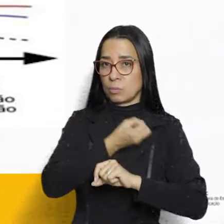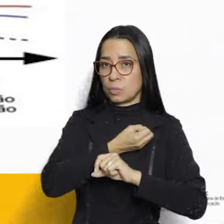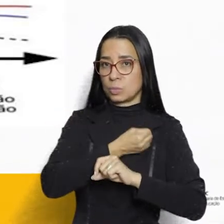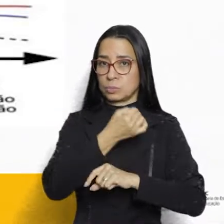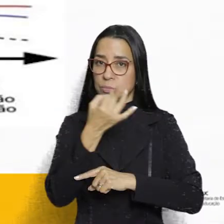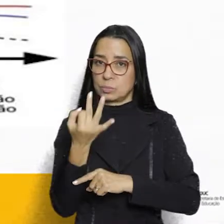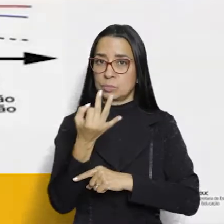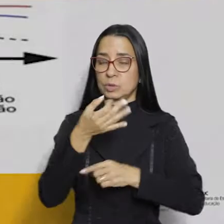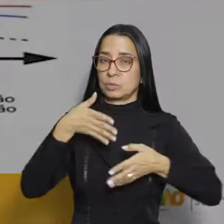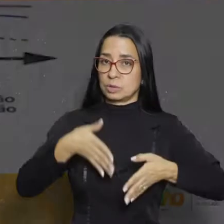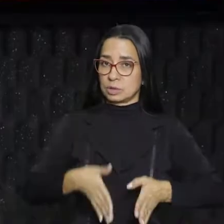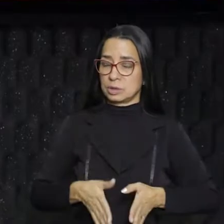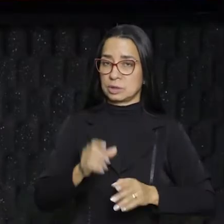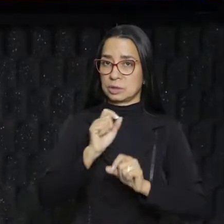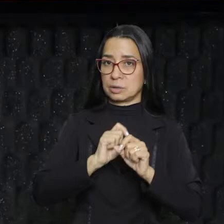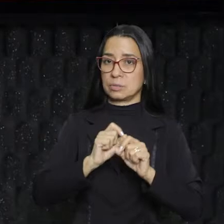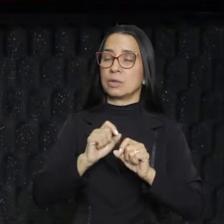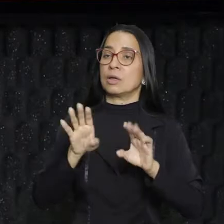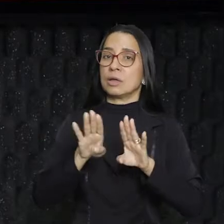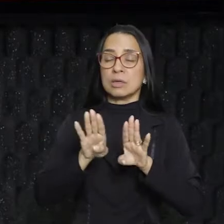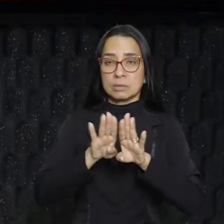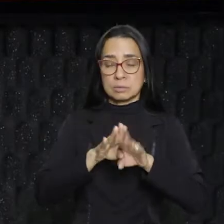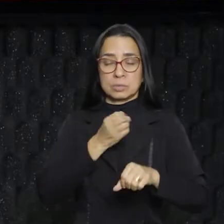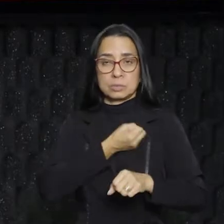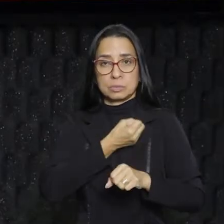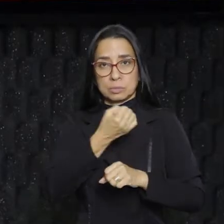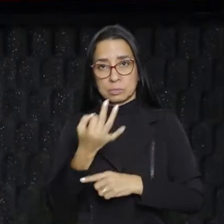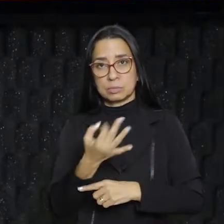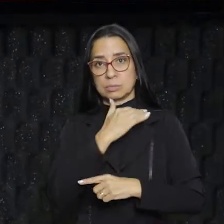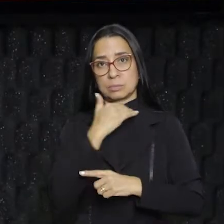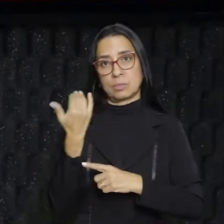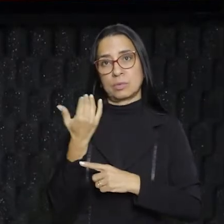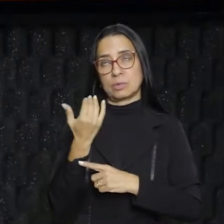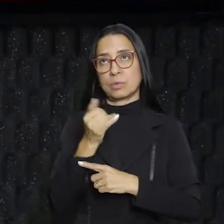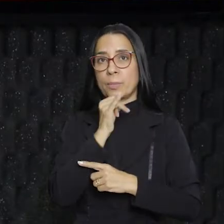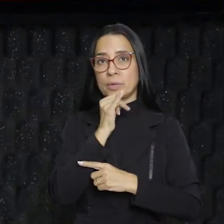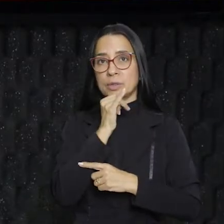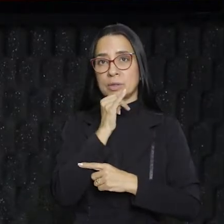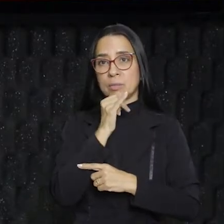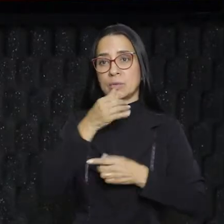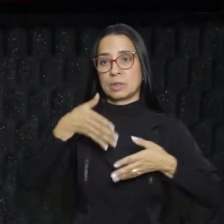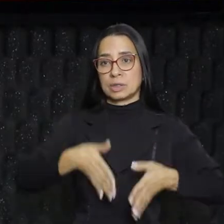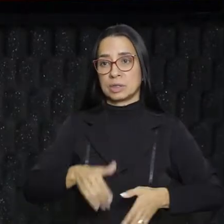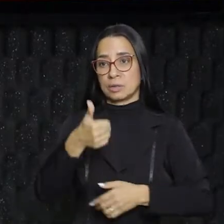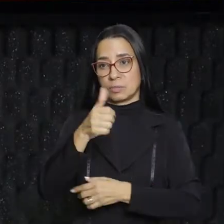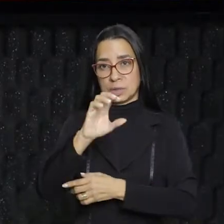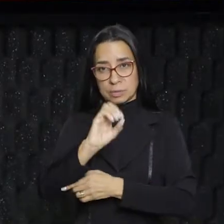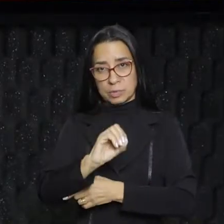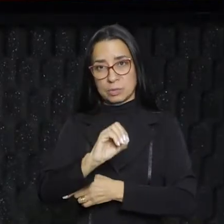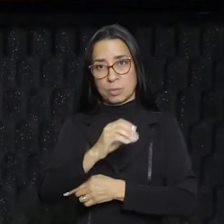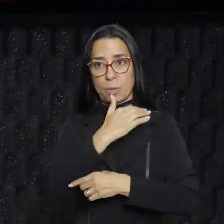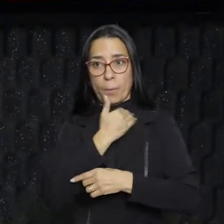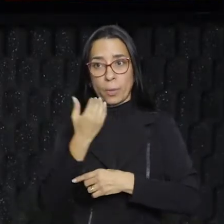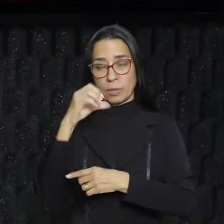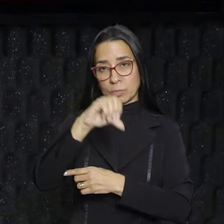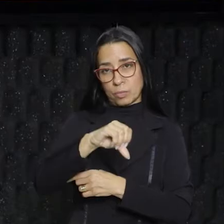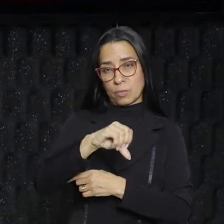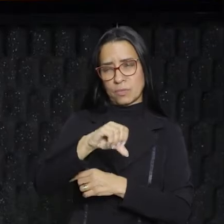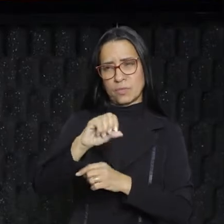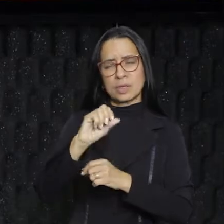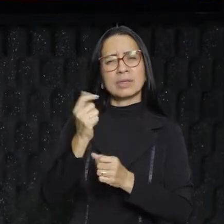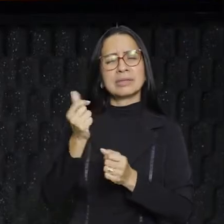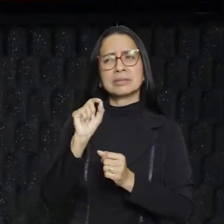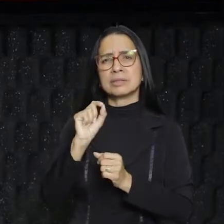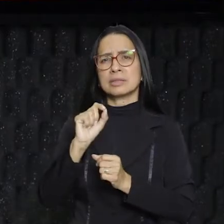imaginar, nasciam 10 pessoas, mas morriam 9. Sobrou quanto? Uma. população vai crescendo lentamente. Quando